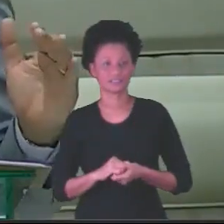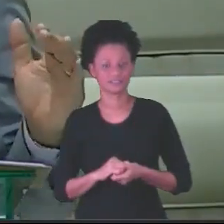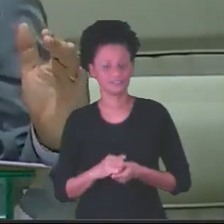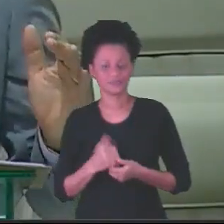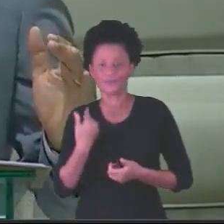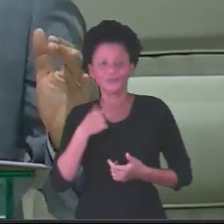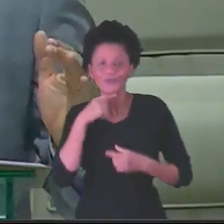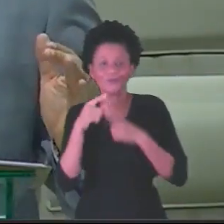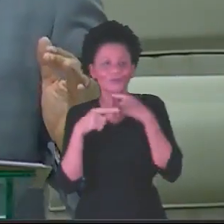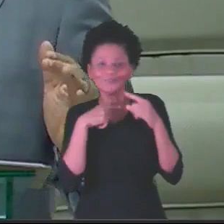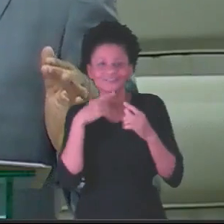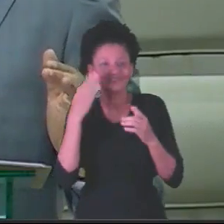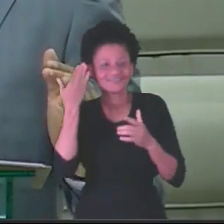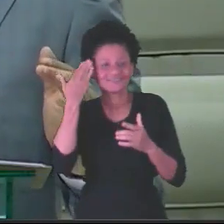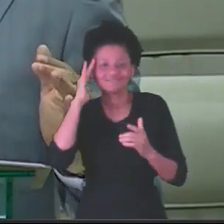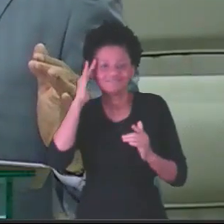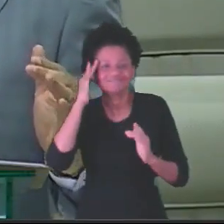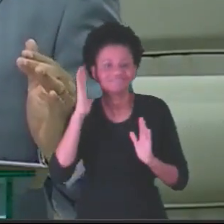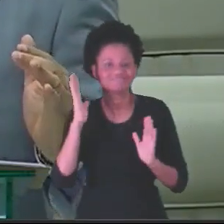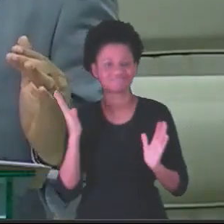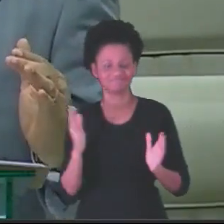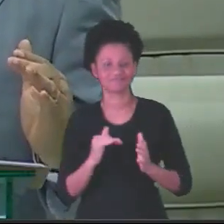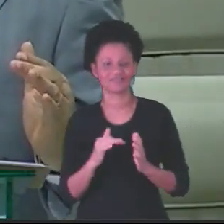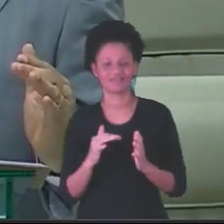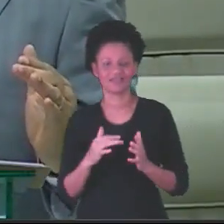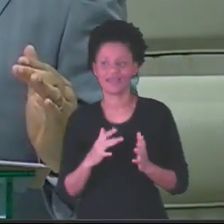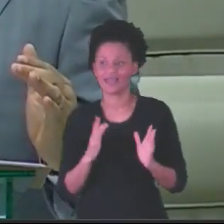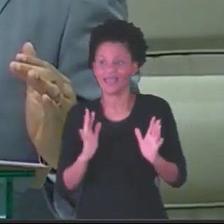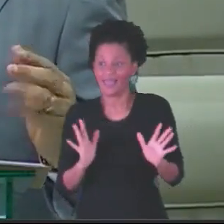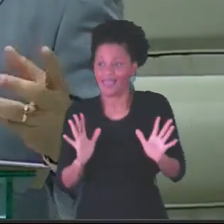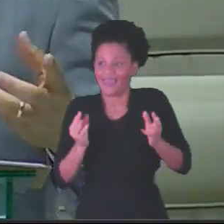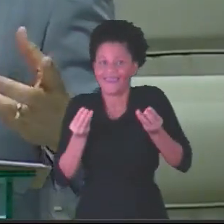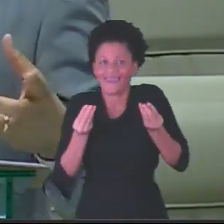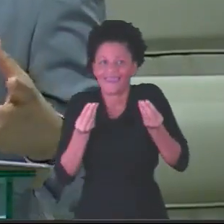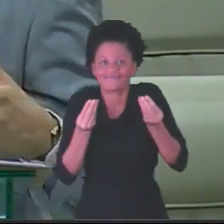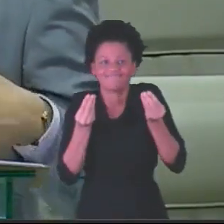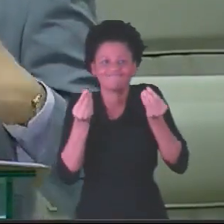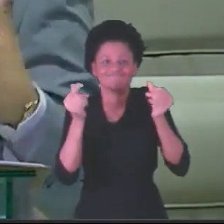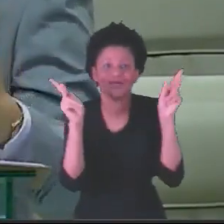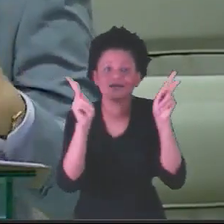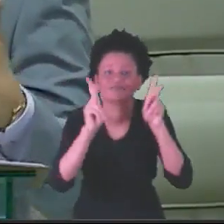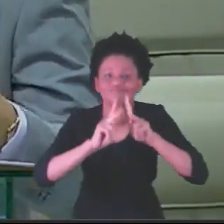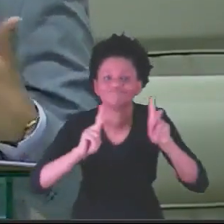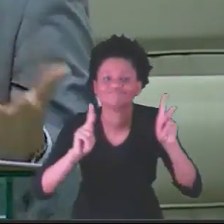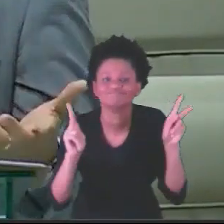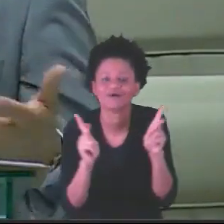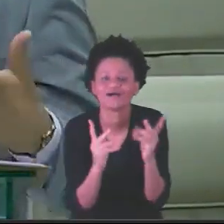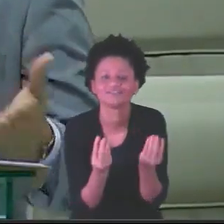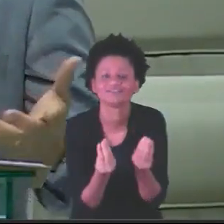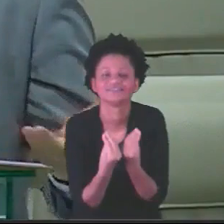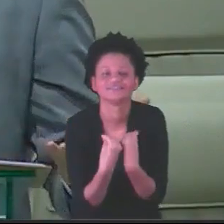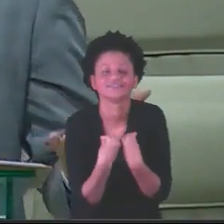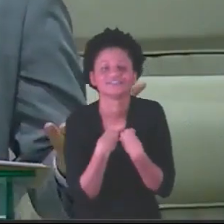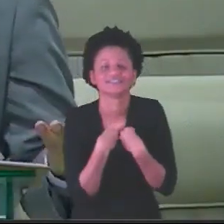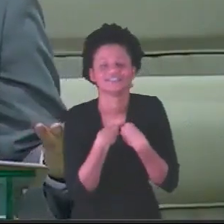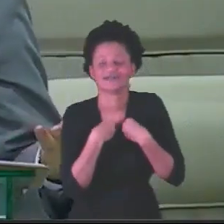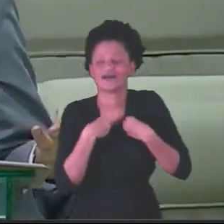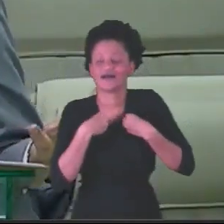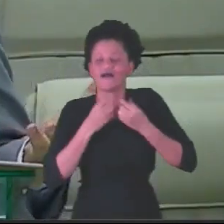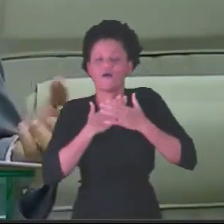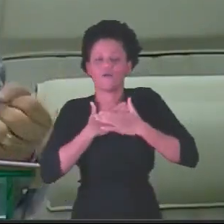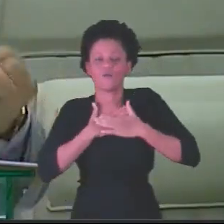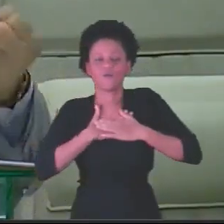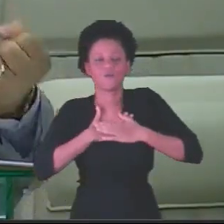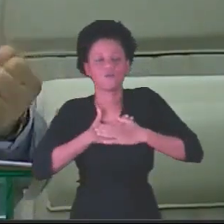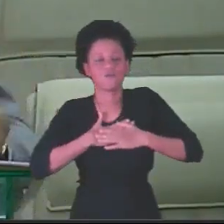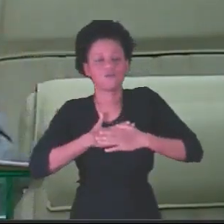entendimento humano e é uma paz que não está uma tranquilidade e espiritual